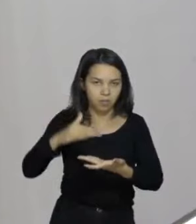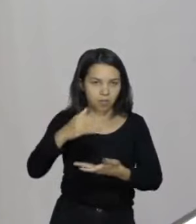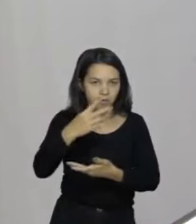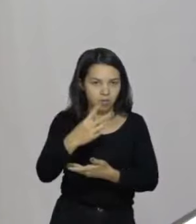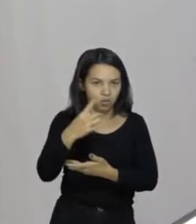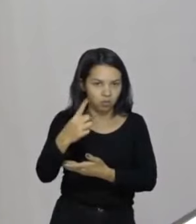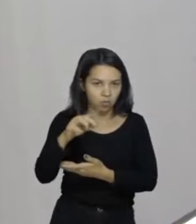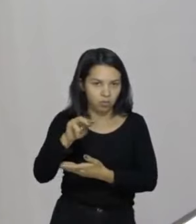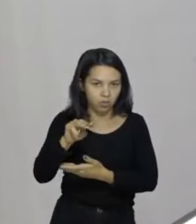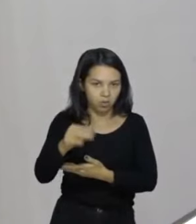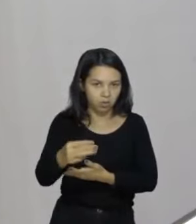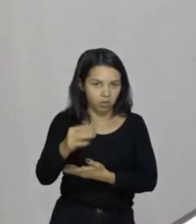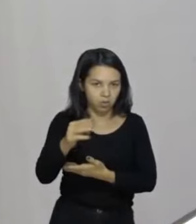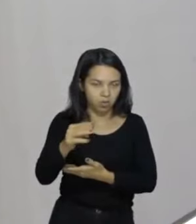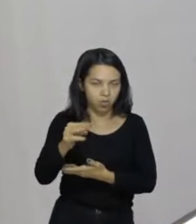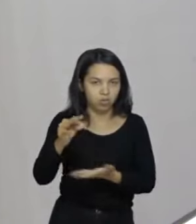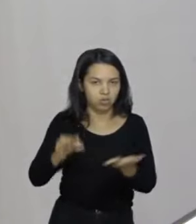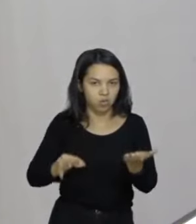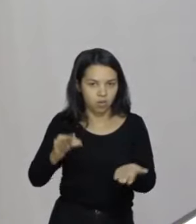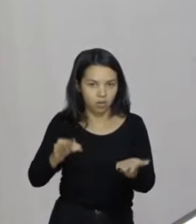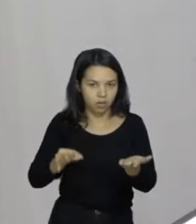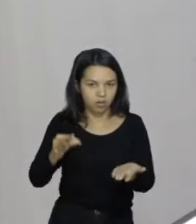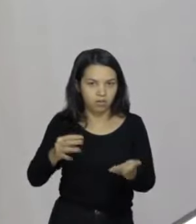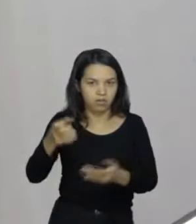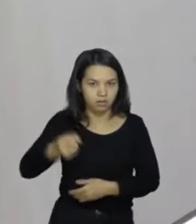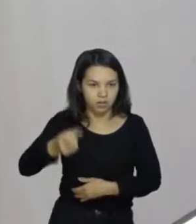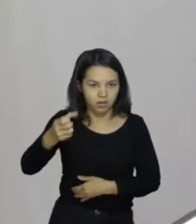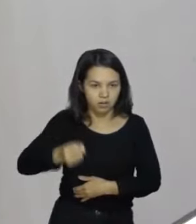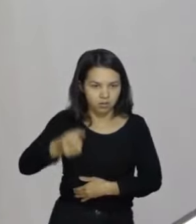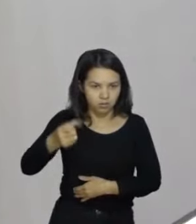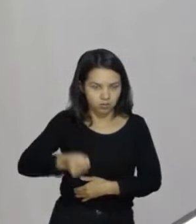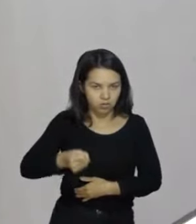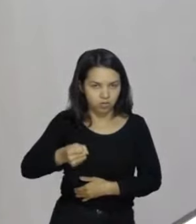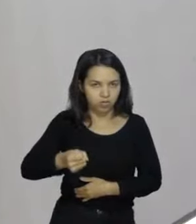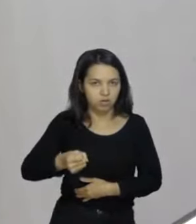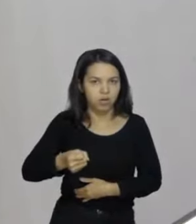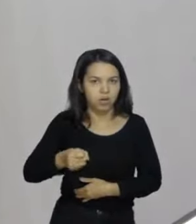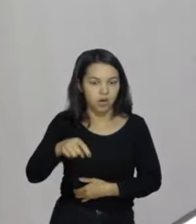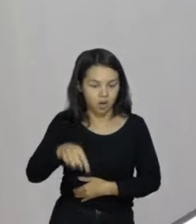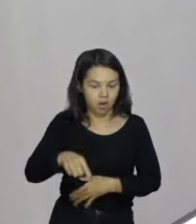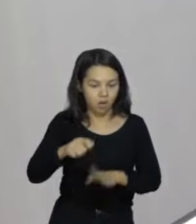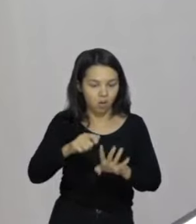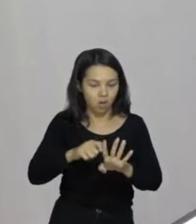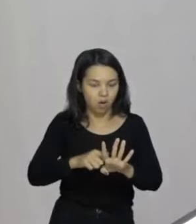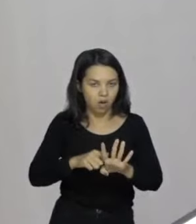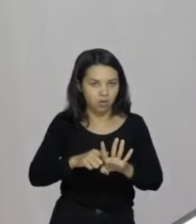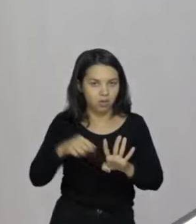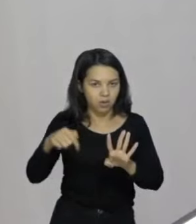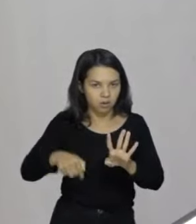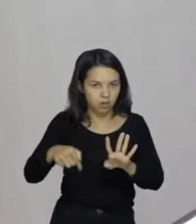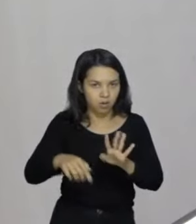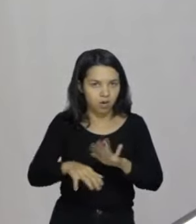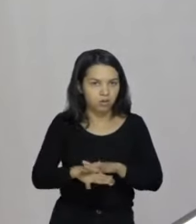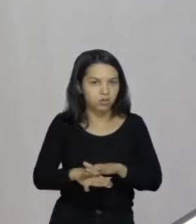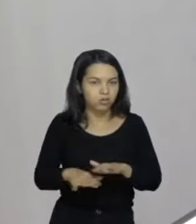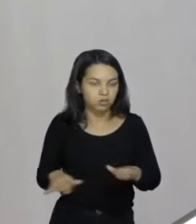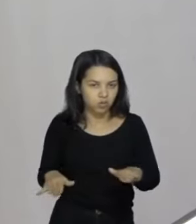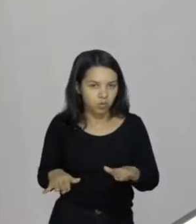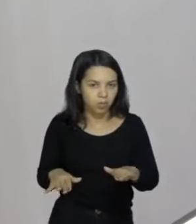leite de país do Mercosul somente nesse quadro e mestre de Mestre